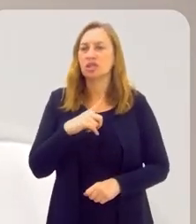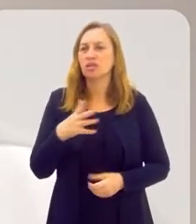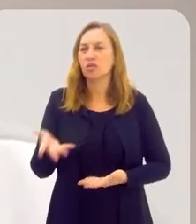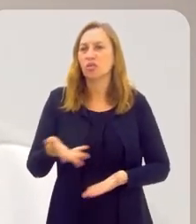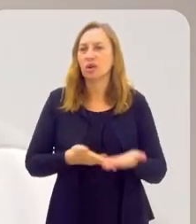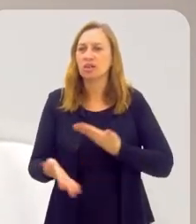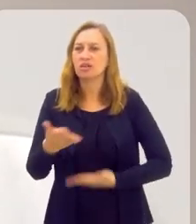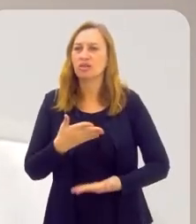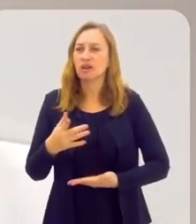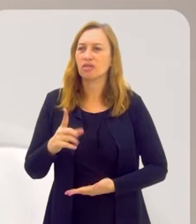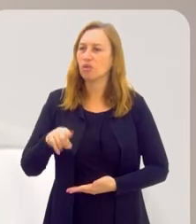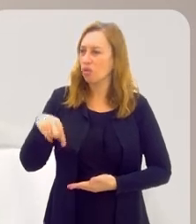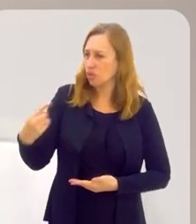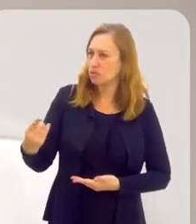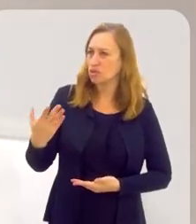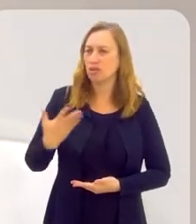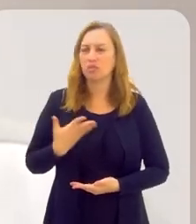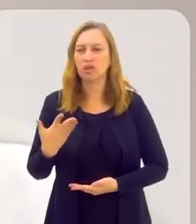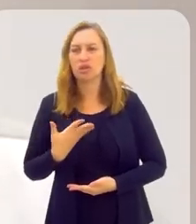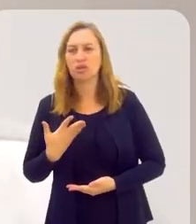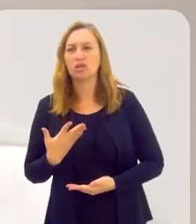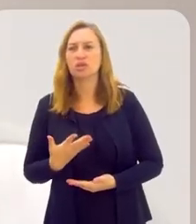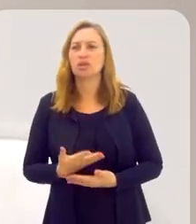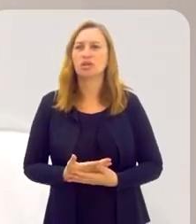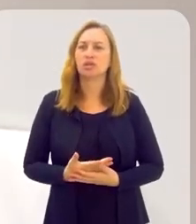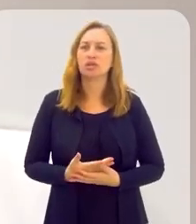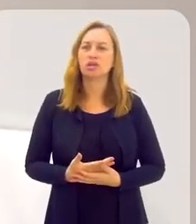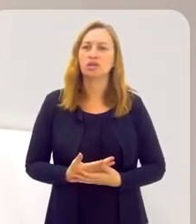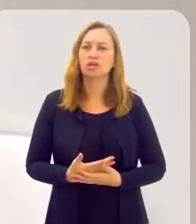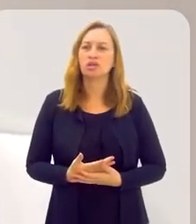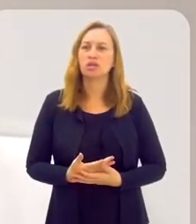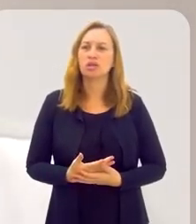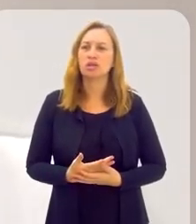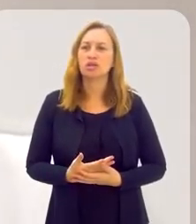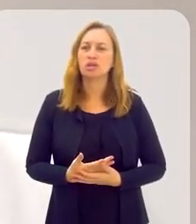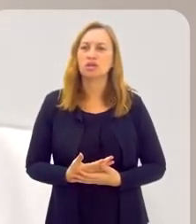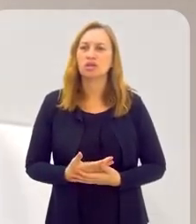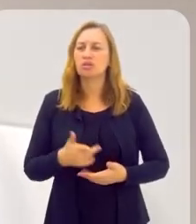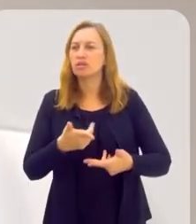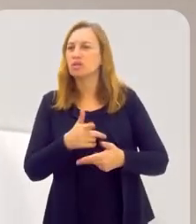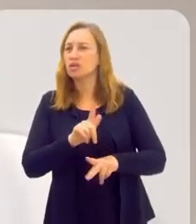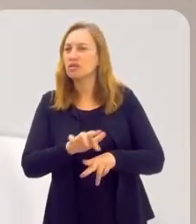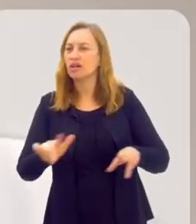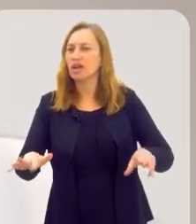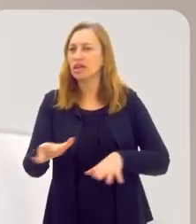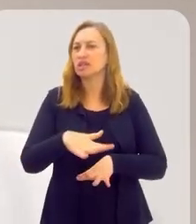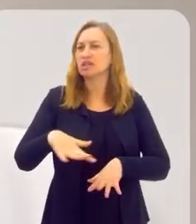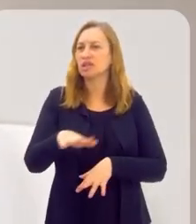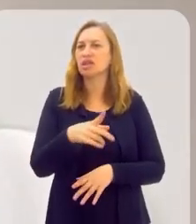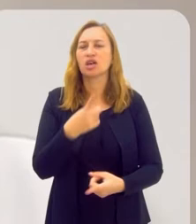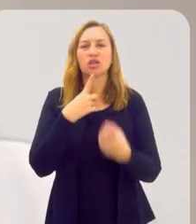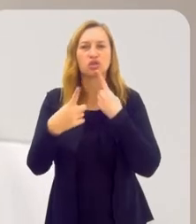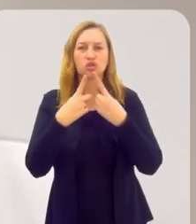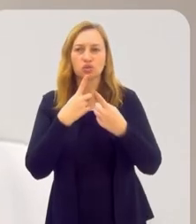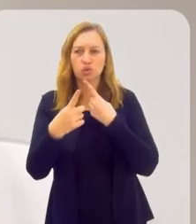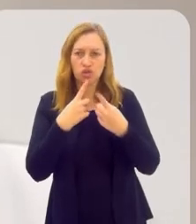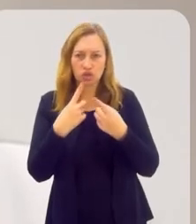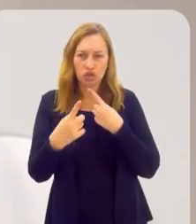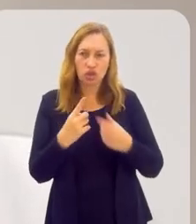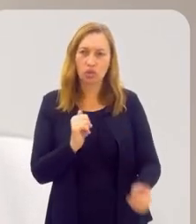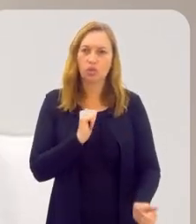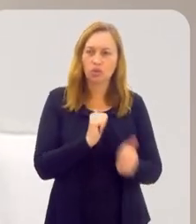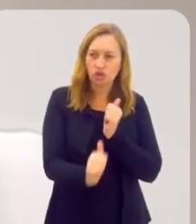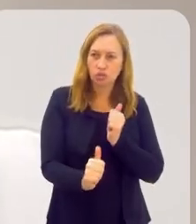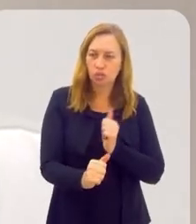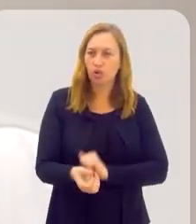onde partilhávamos coisas uns com outros, uns com os outros, colegas de diferentes áreas, exatamente para debatermos esta